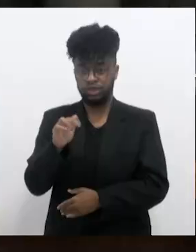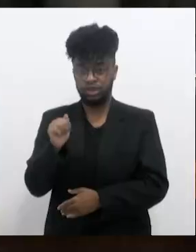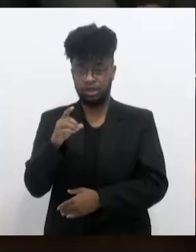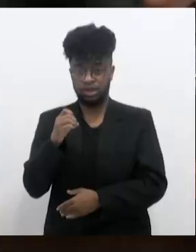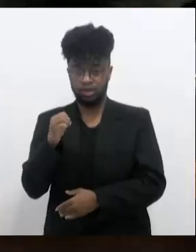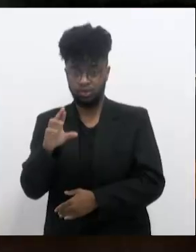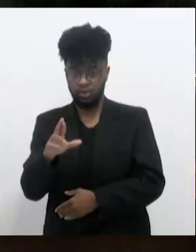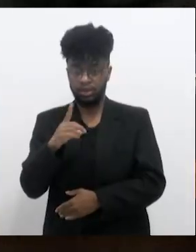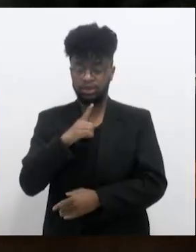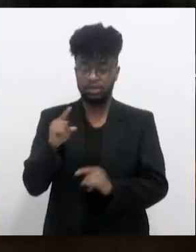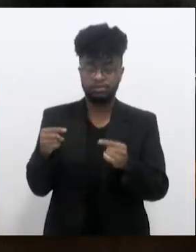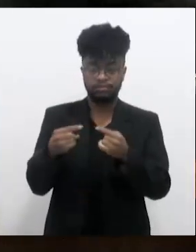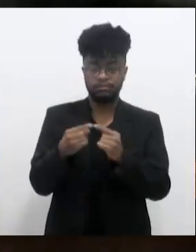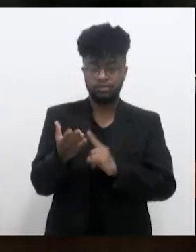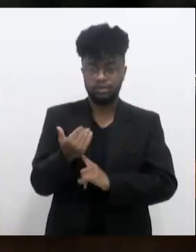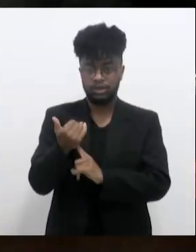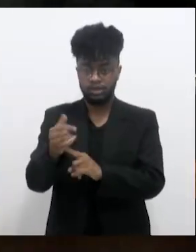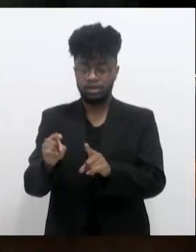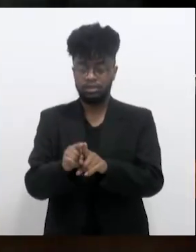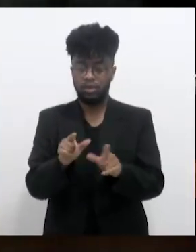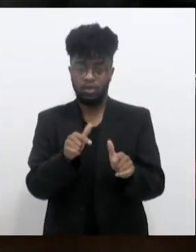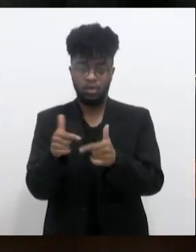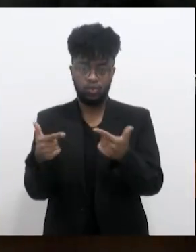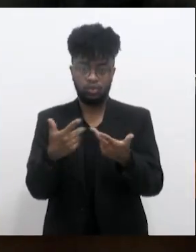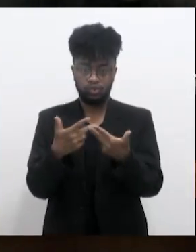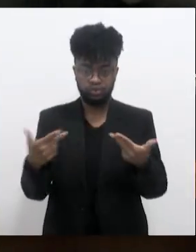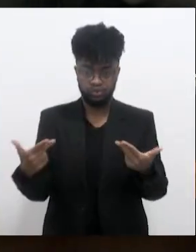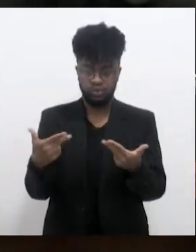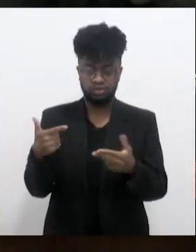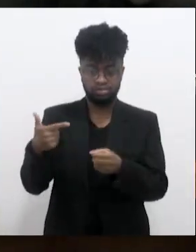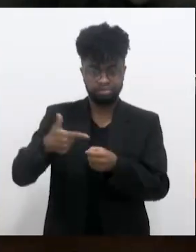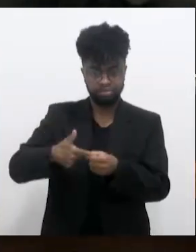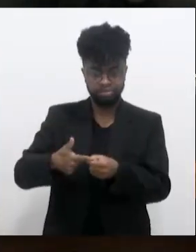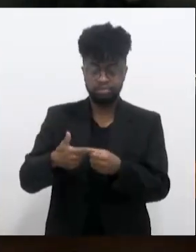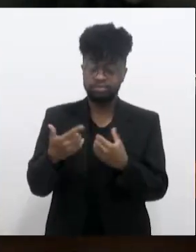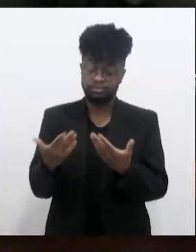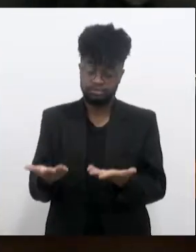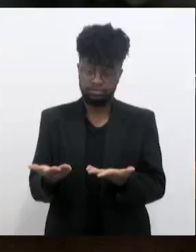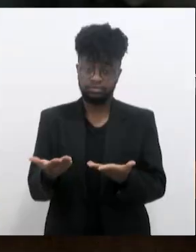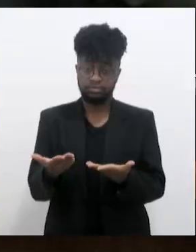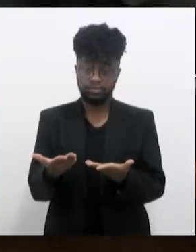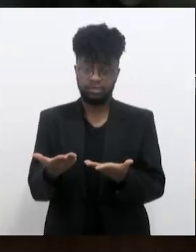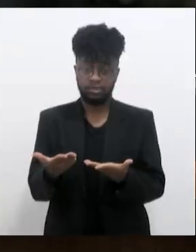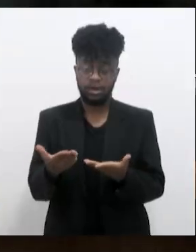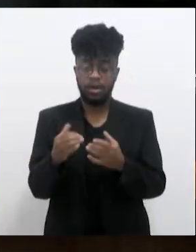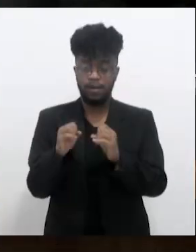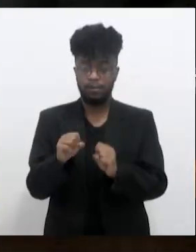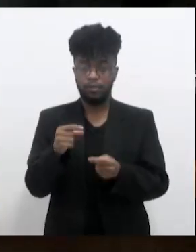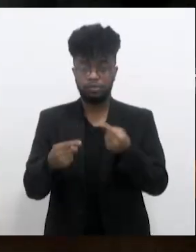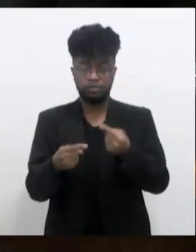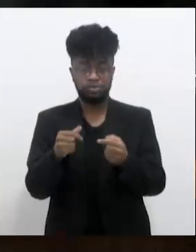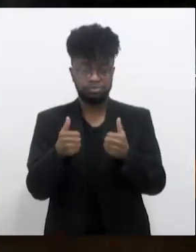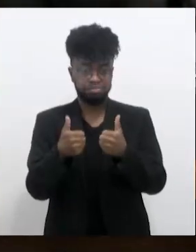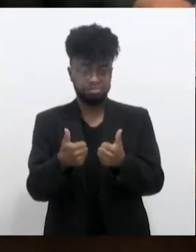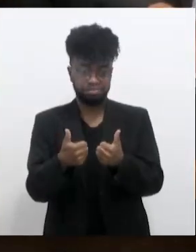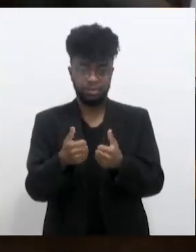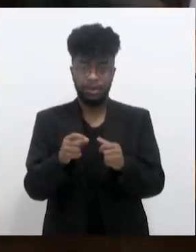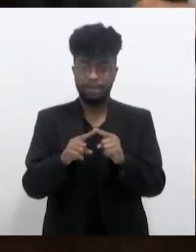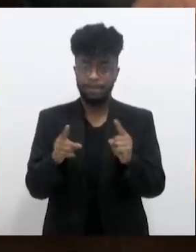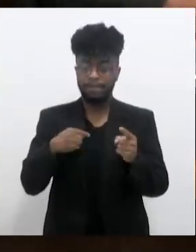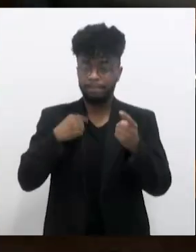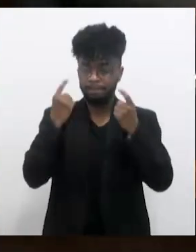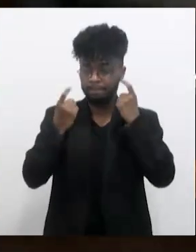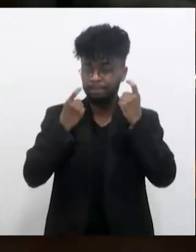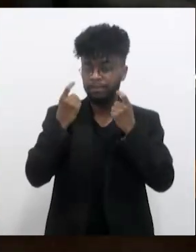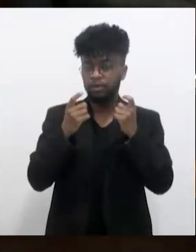com essa tecnologia, já com outro tipo de combustível, seria uma discussão plausível. Mas eu me preocupo